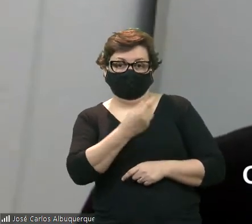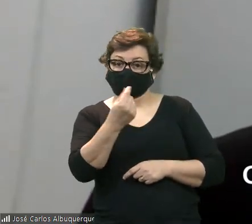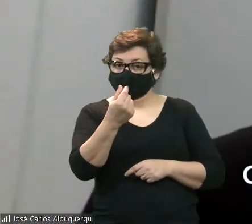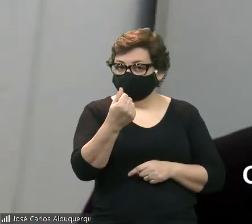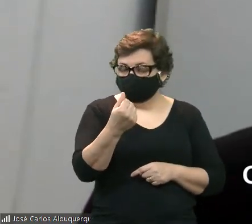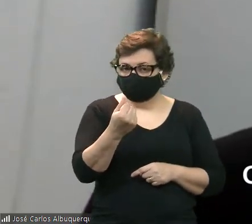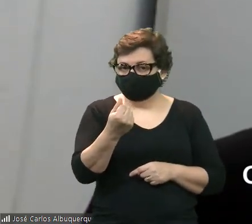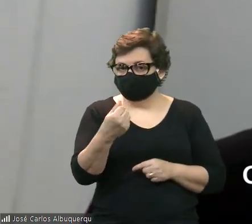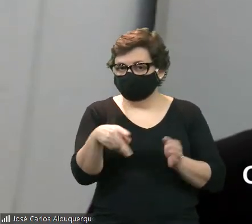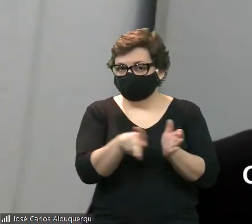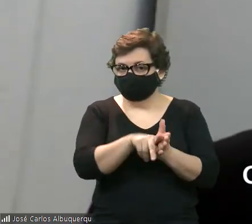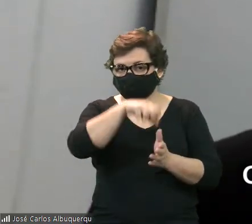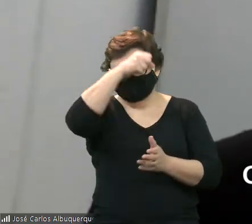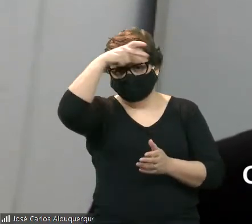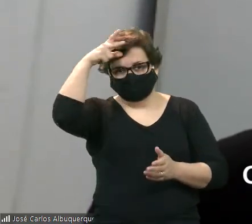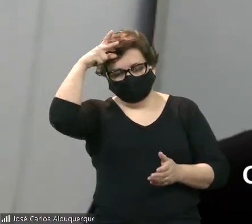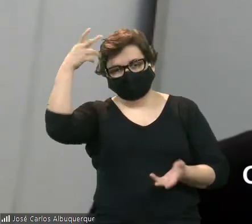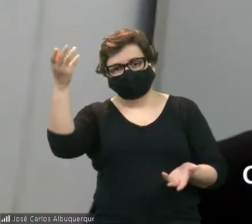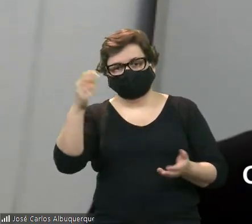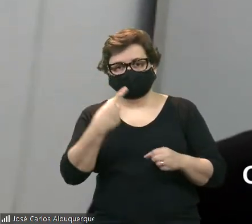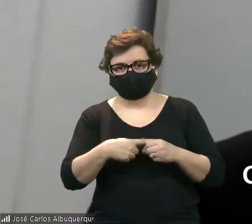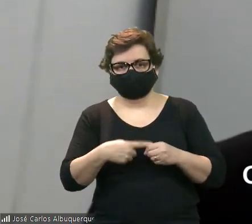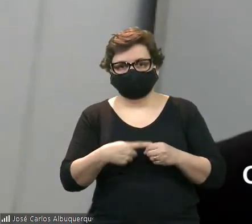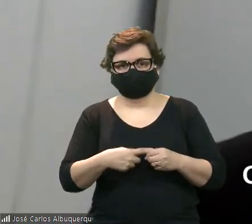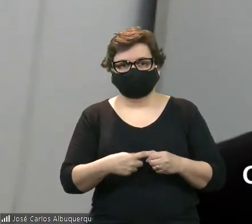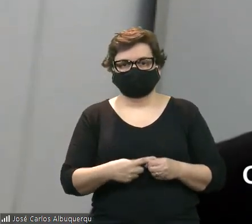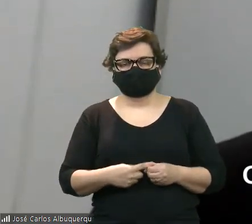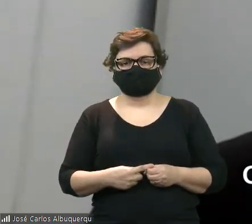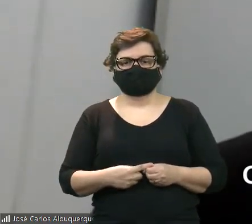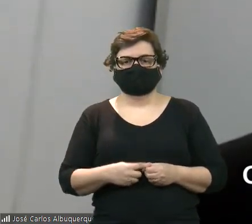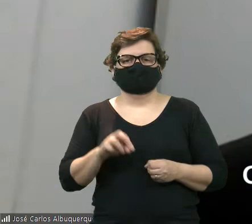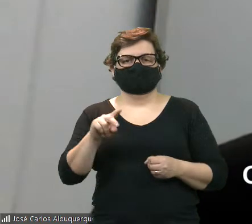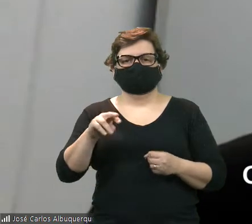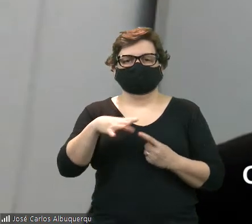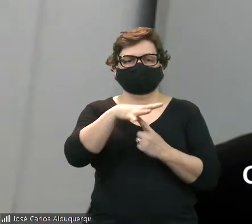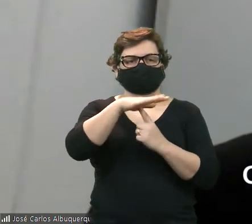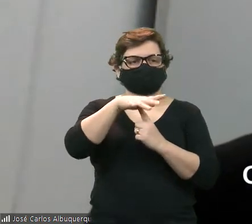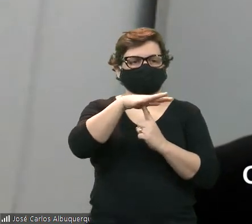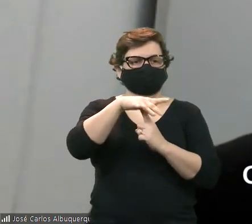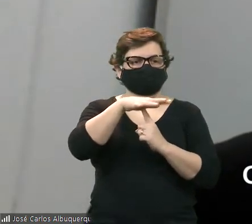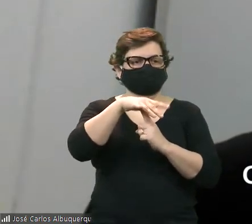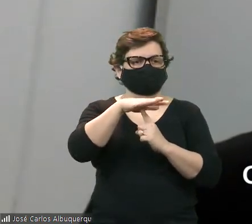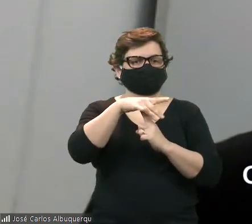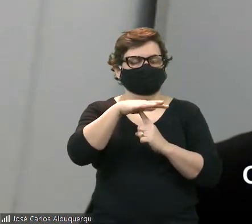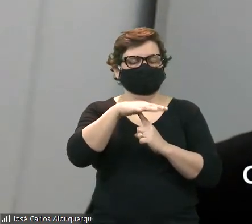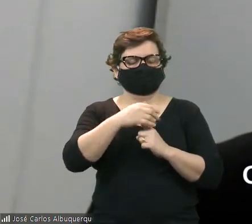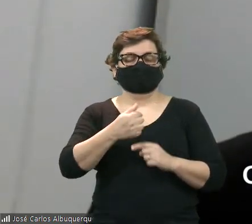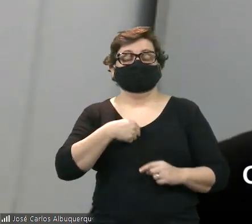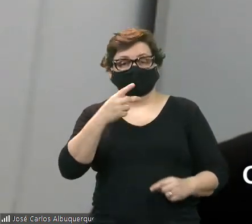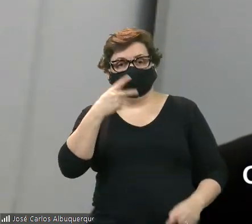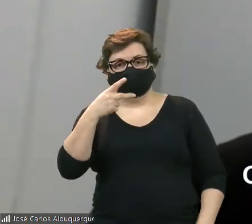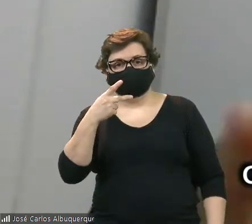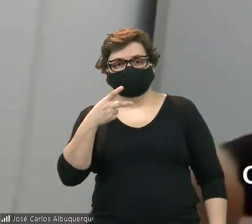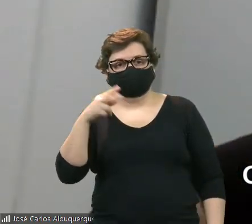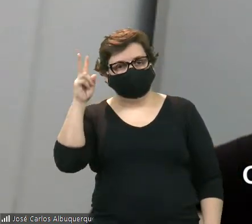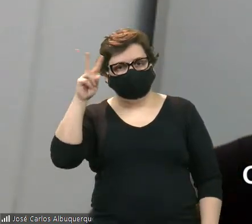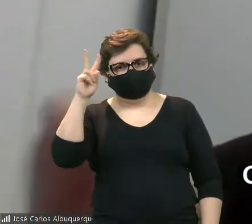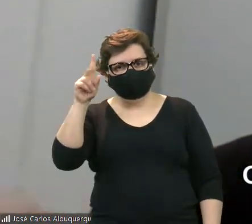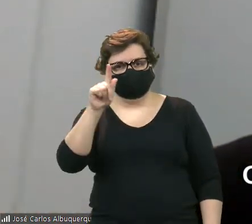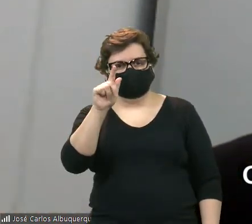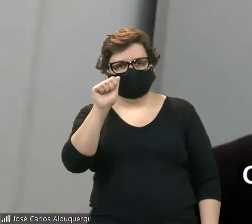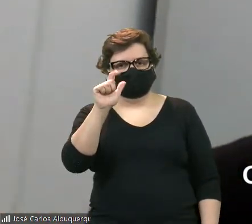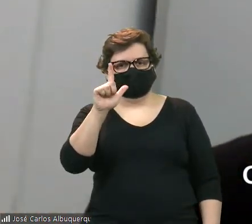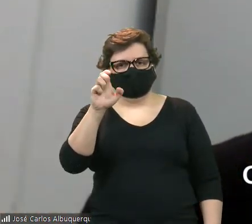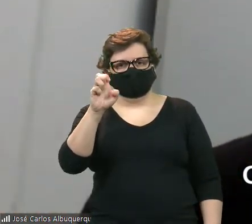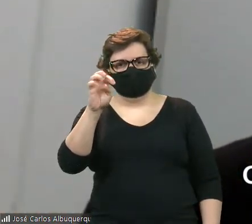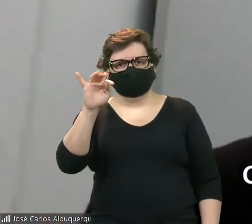Quanto às feiras livres e sua organização, aqui eu lembro do Galete, tá? Eu não sei por que Galete, mas eu me